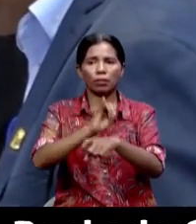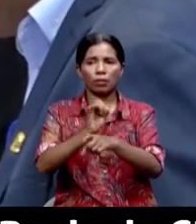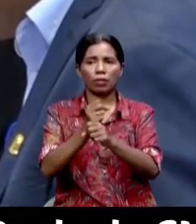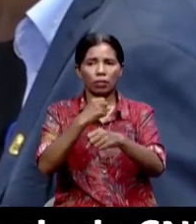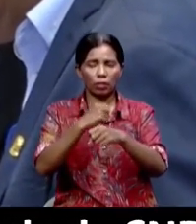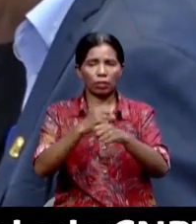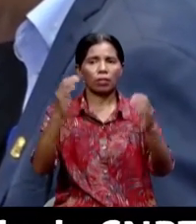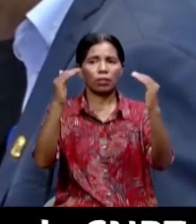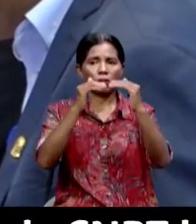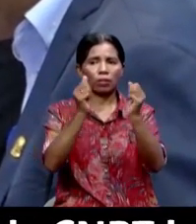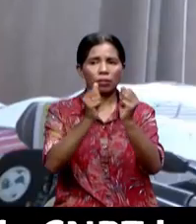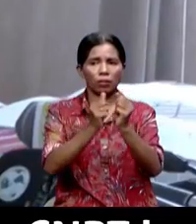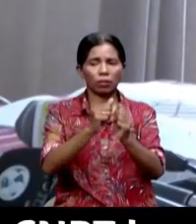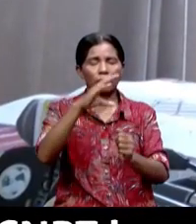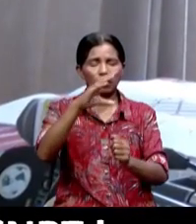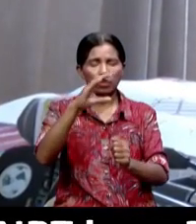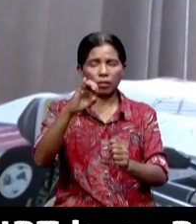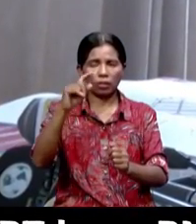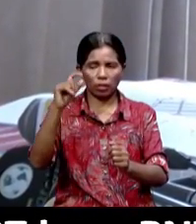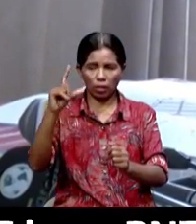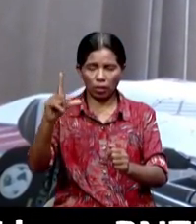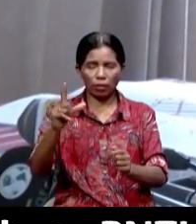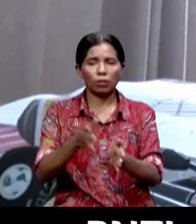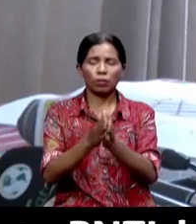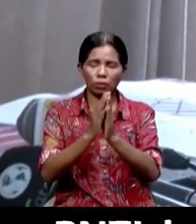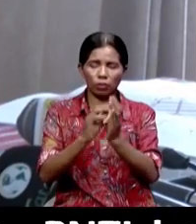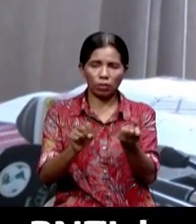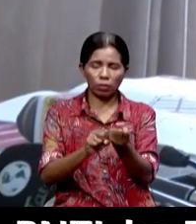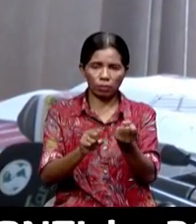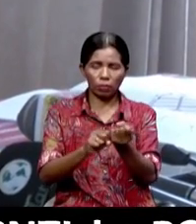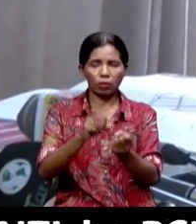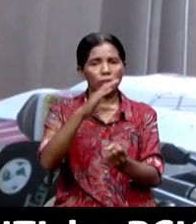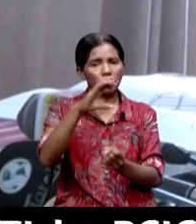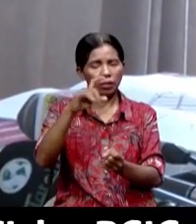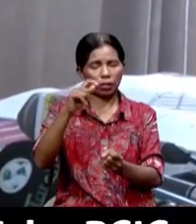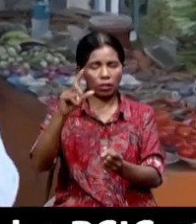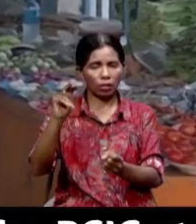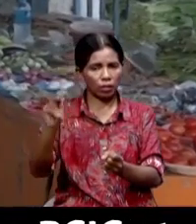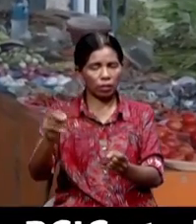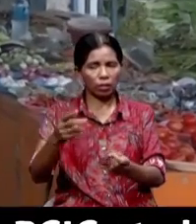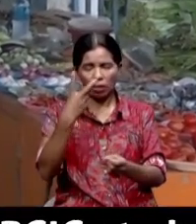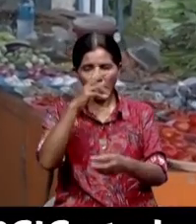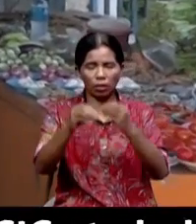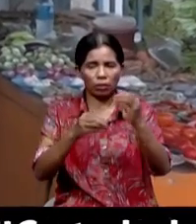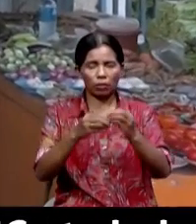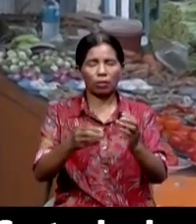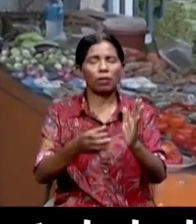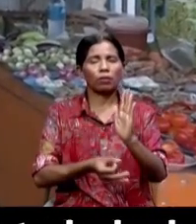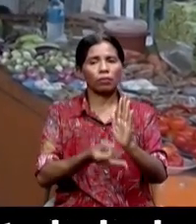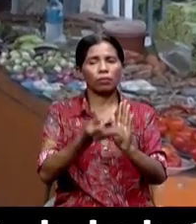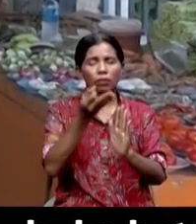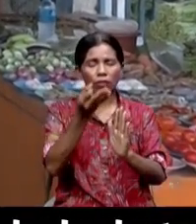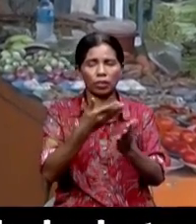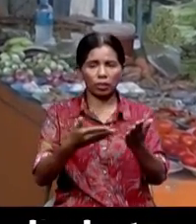halau ona encontro o parte Câmara Comércio e Indústria, o de russo apoio CCITL nien, ato controla folen sasan e a mercado,